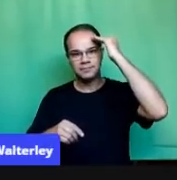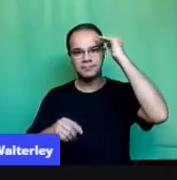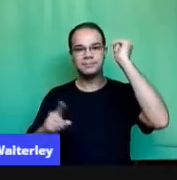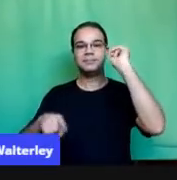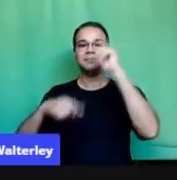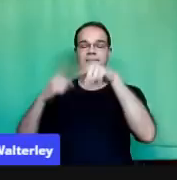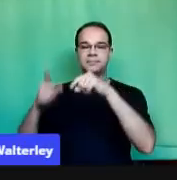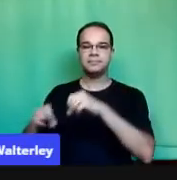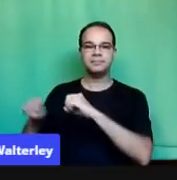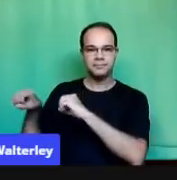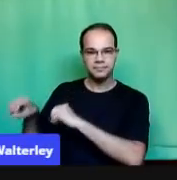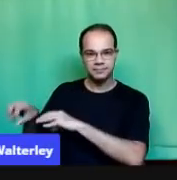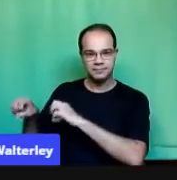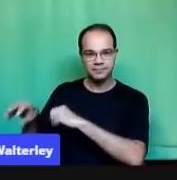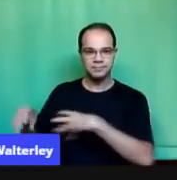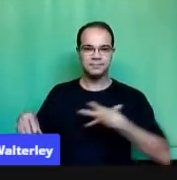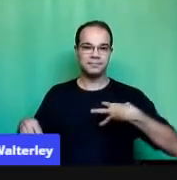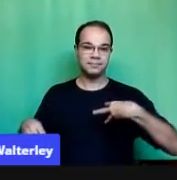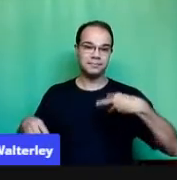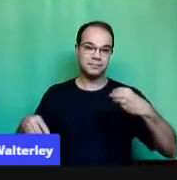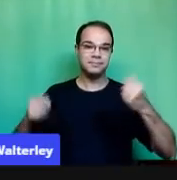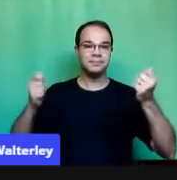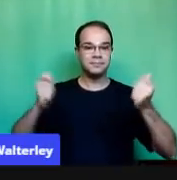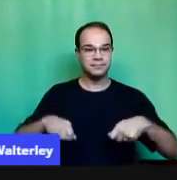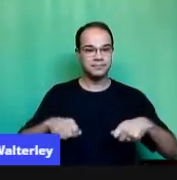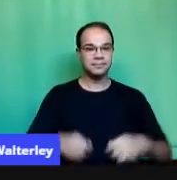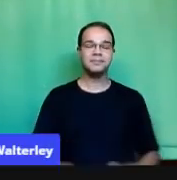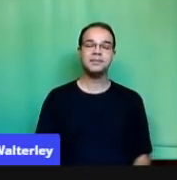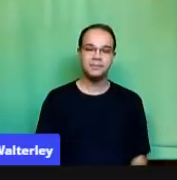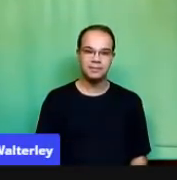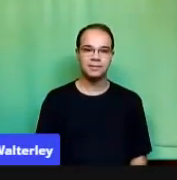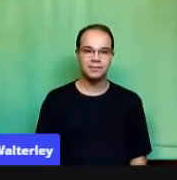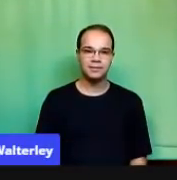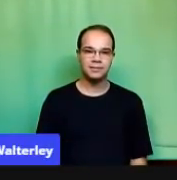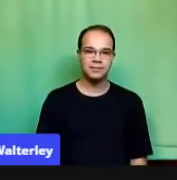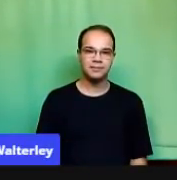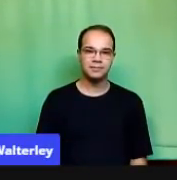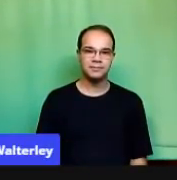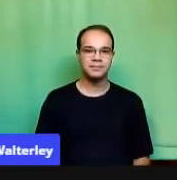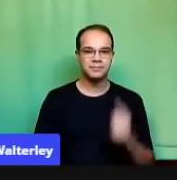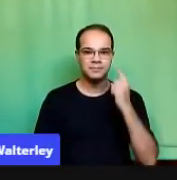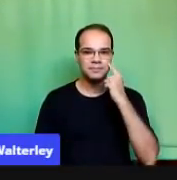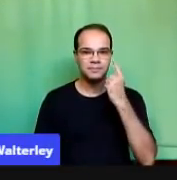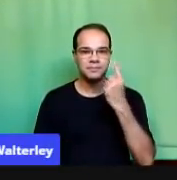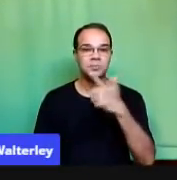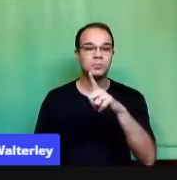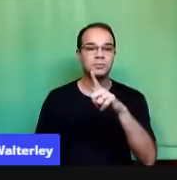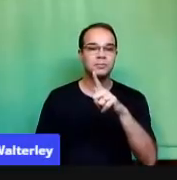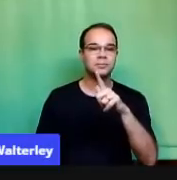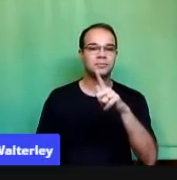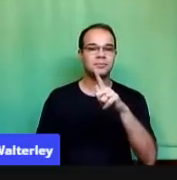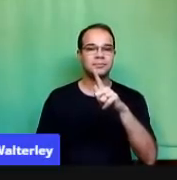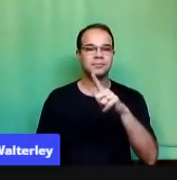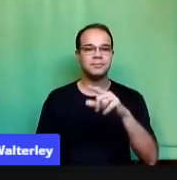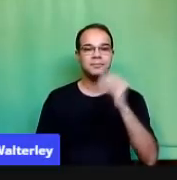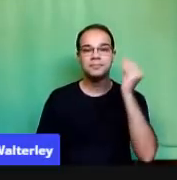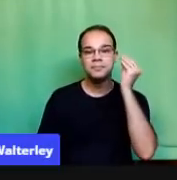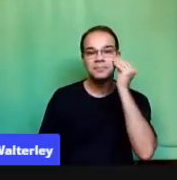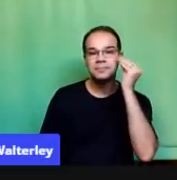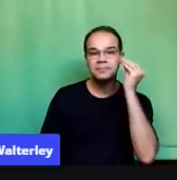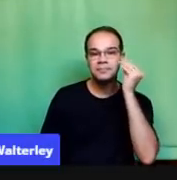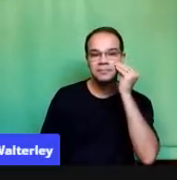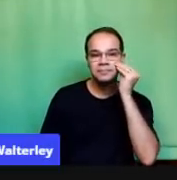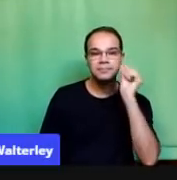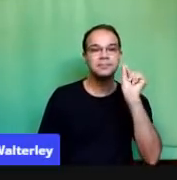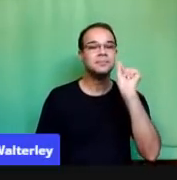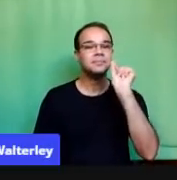o objetivo desse campo são as experiências com cantigas, leituras, jogos cantados, brincadeiras de